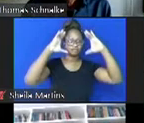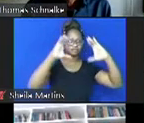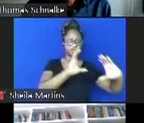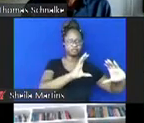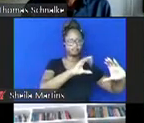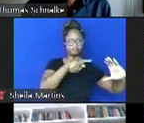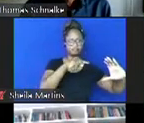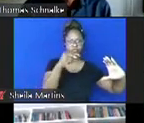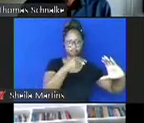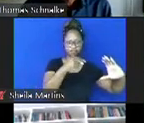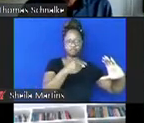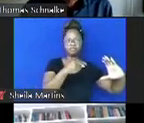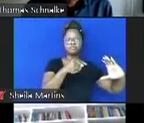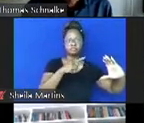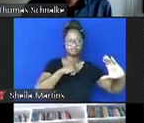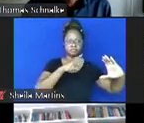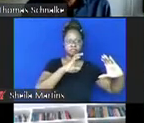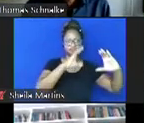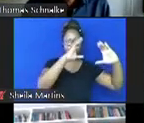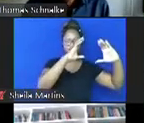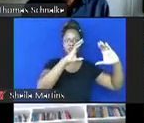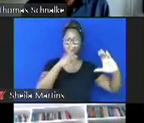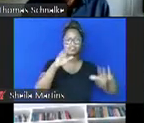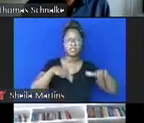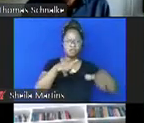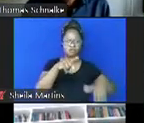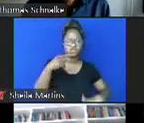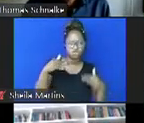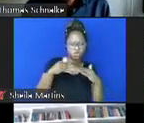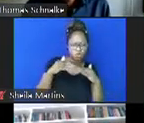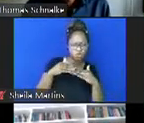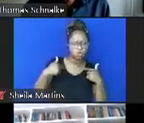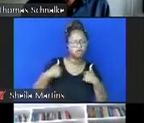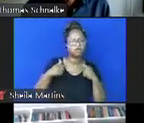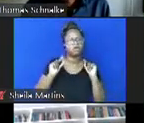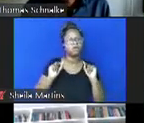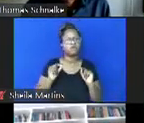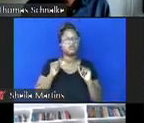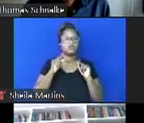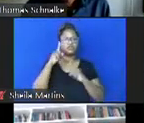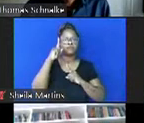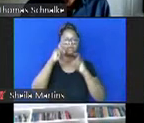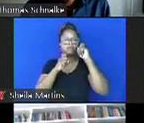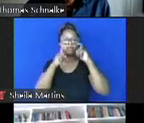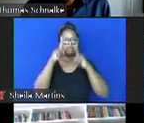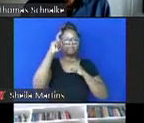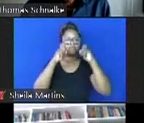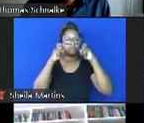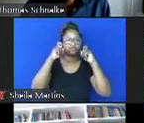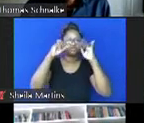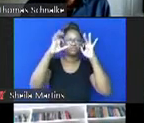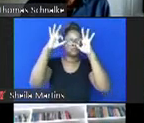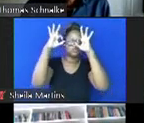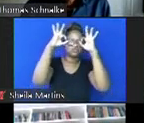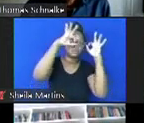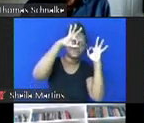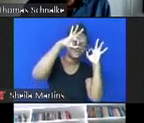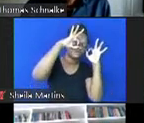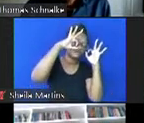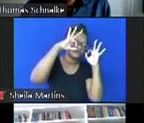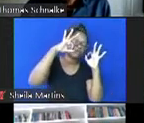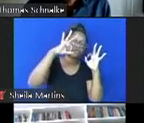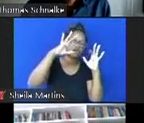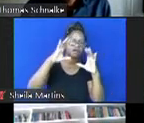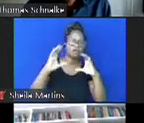lado esquerdo, superior. Talvez vocês concordem comigo que a expressão do rosto no modelo da